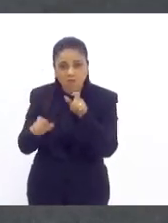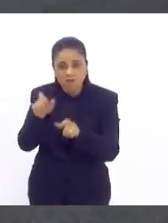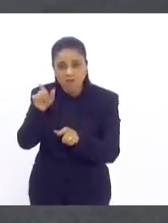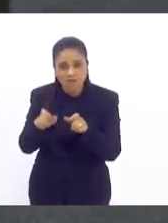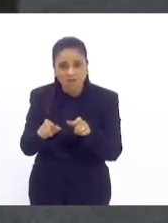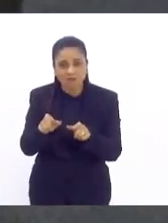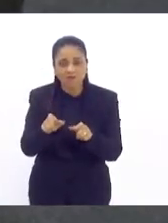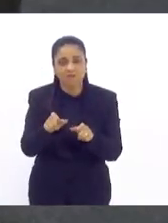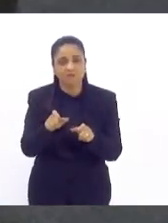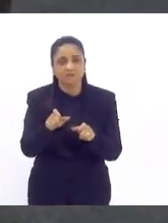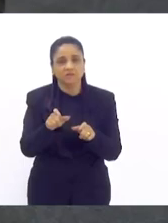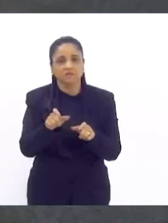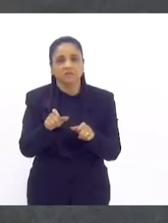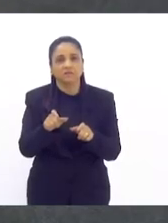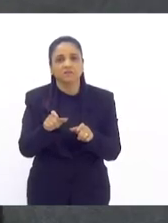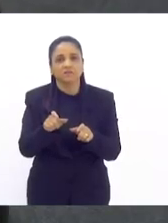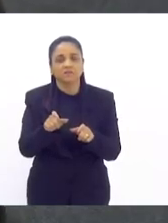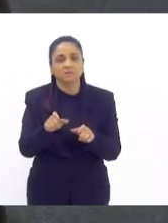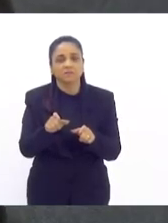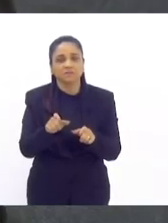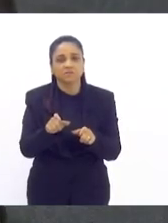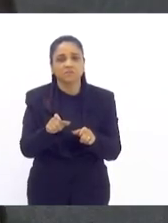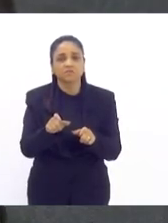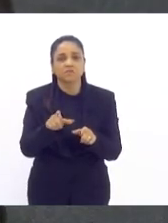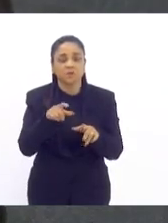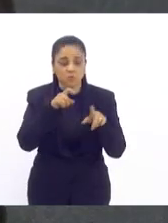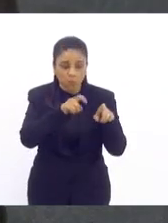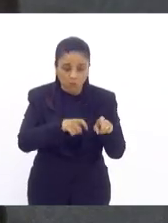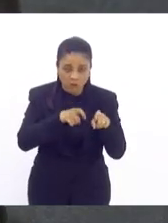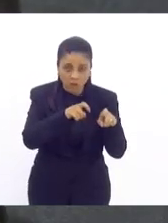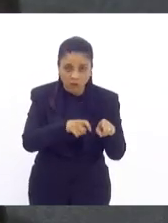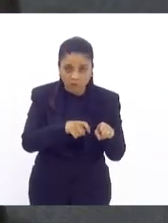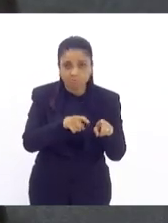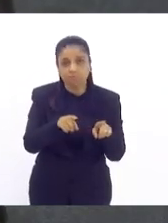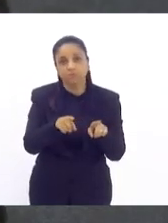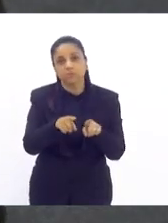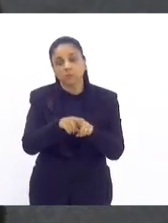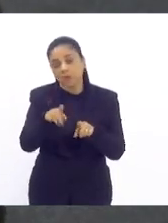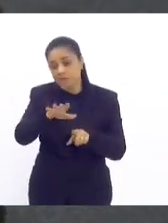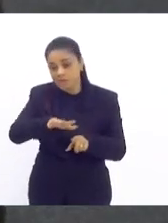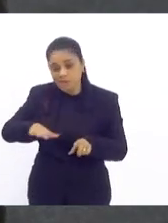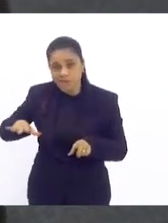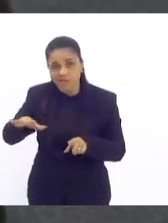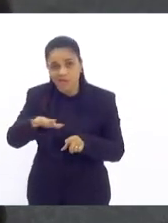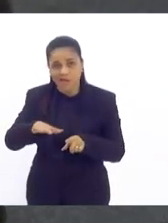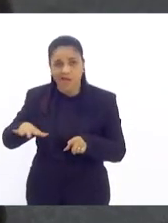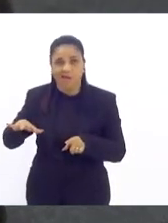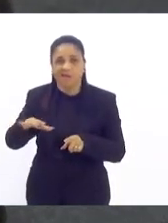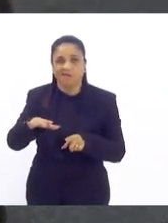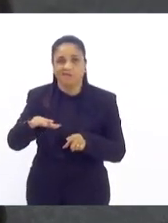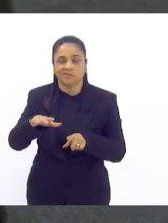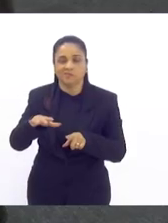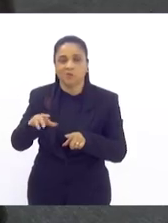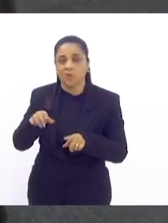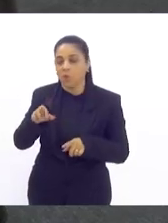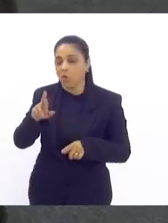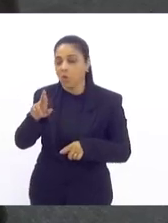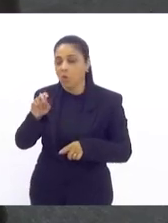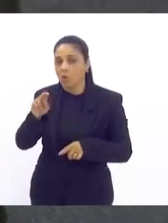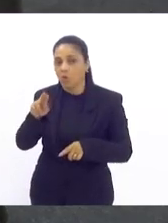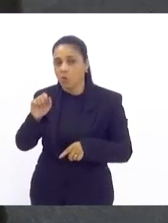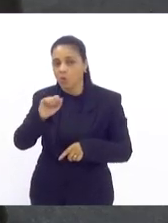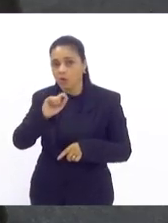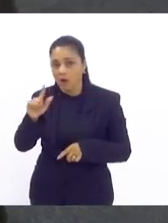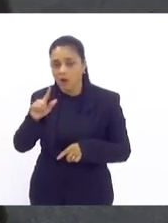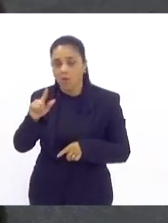inerentemente a produção do alimento seja no campo mas também seja nas áreas rurais urbanas